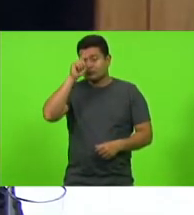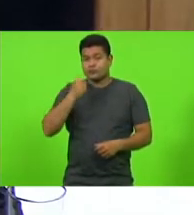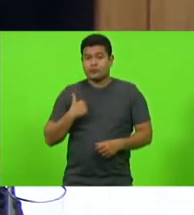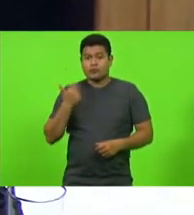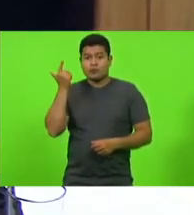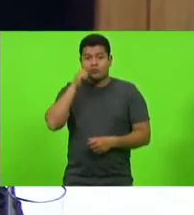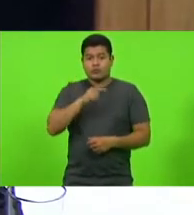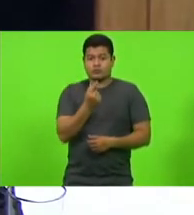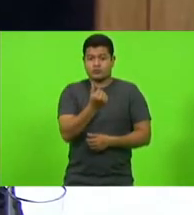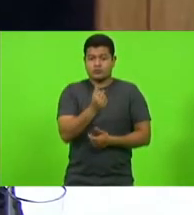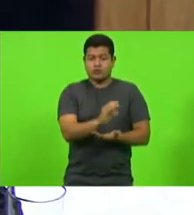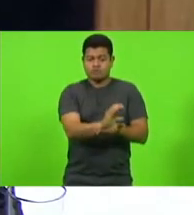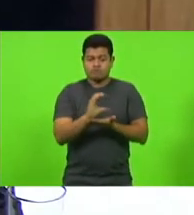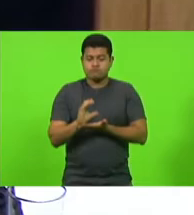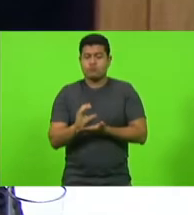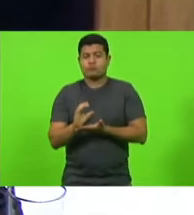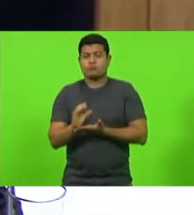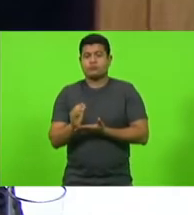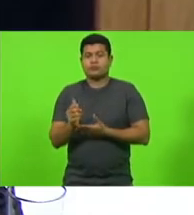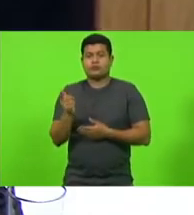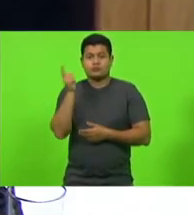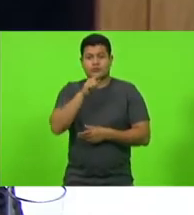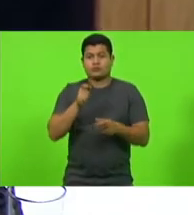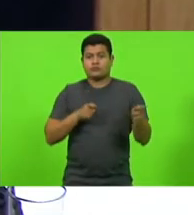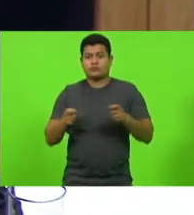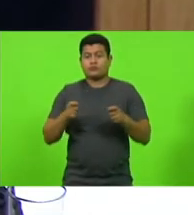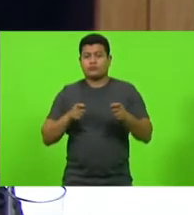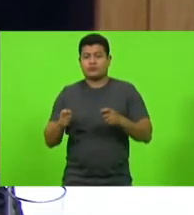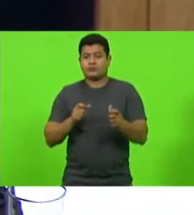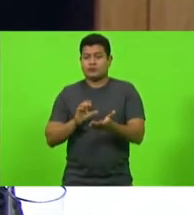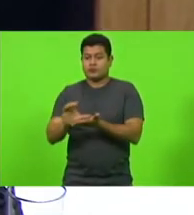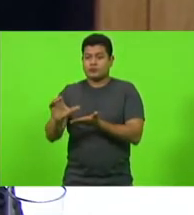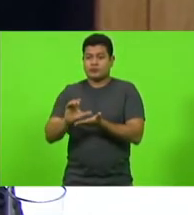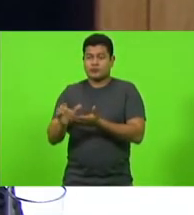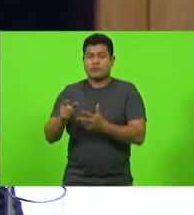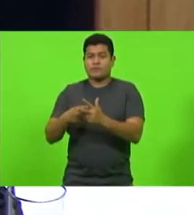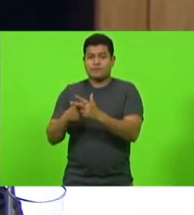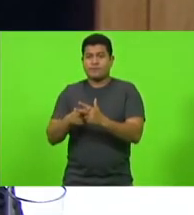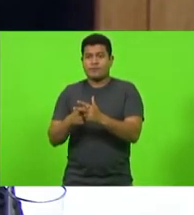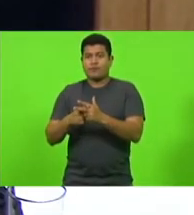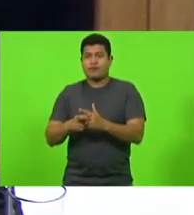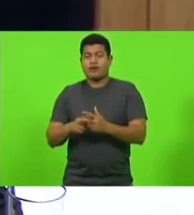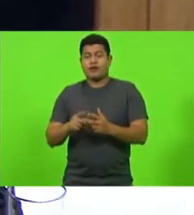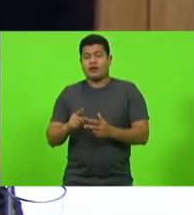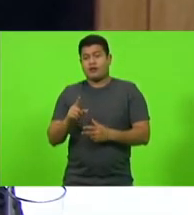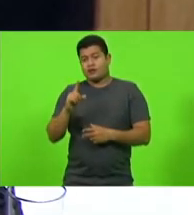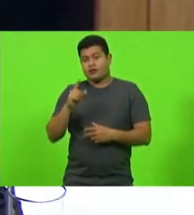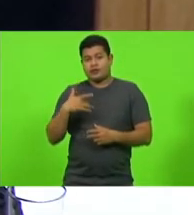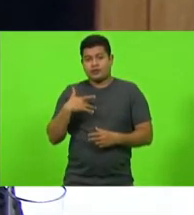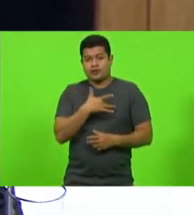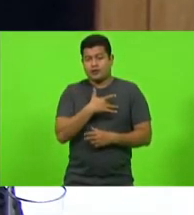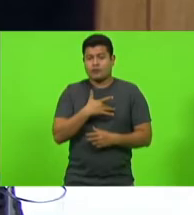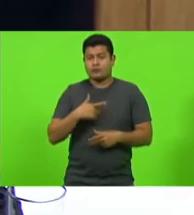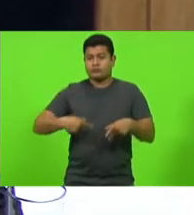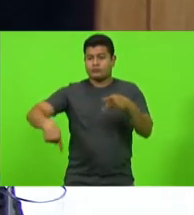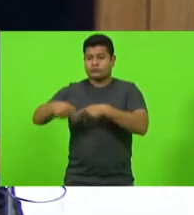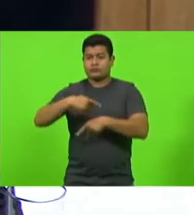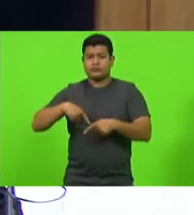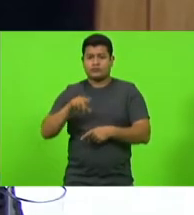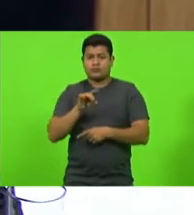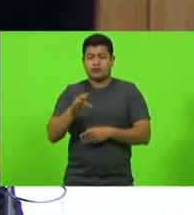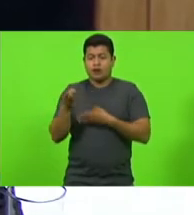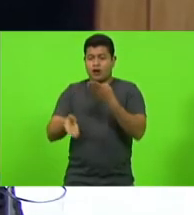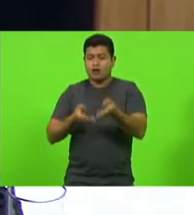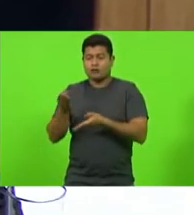esses recursos para que possam estar economizando, aplicando na saúde do povo, que não atende só Anitta Garibaldi, mas